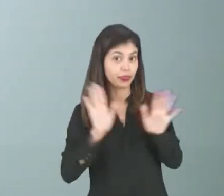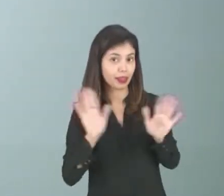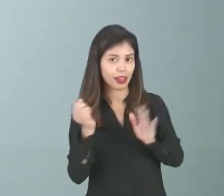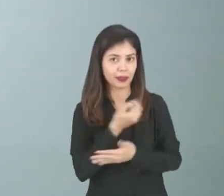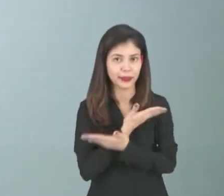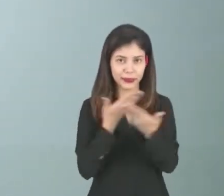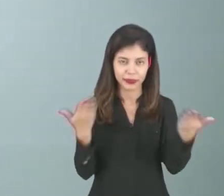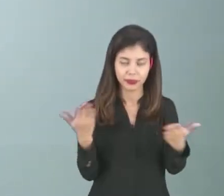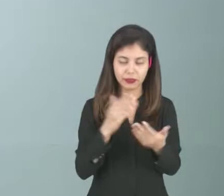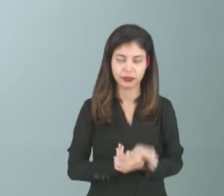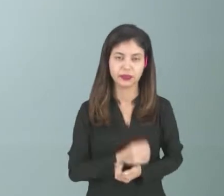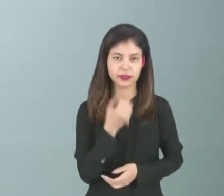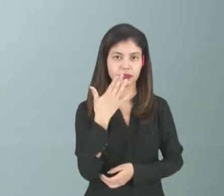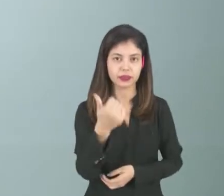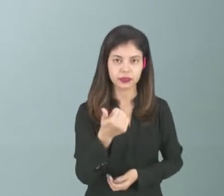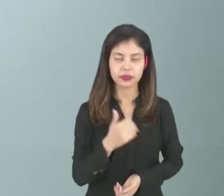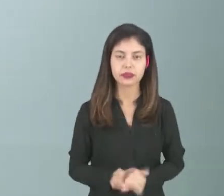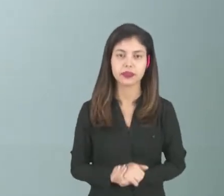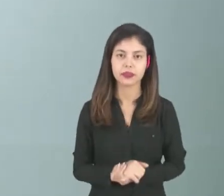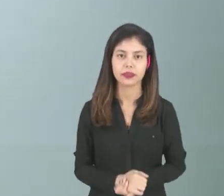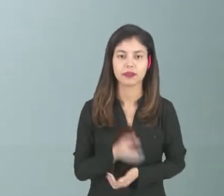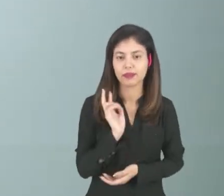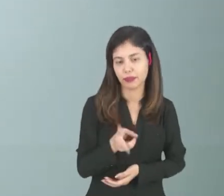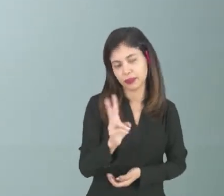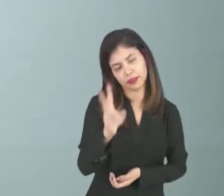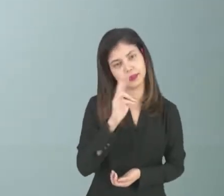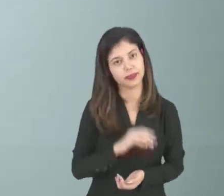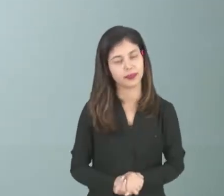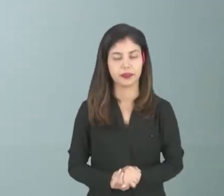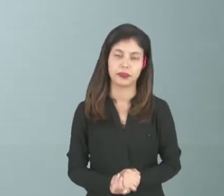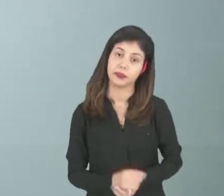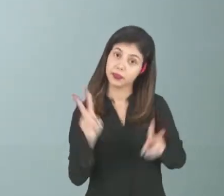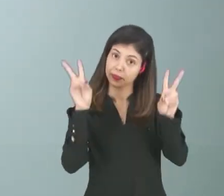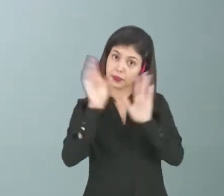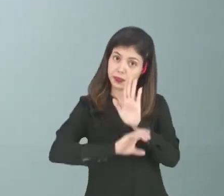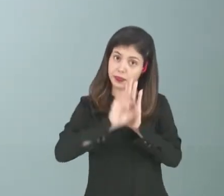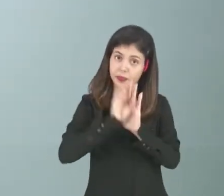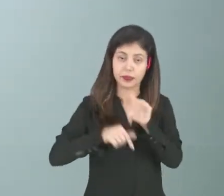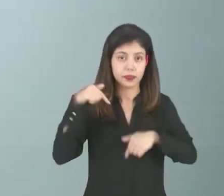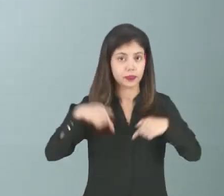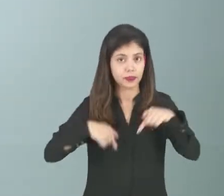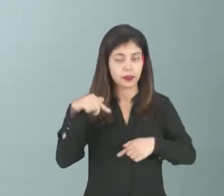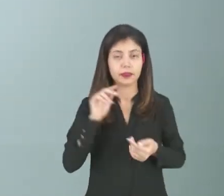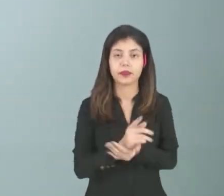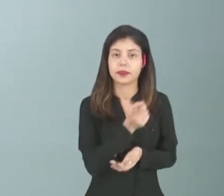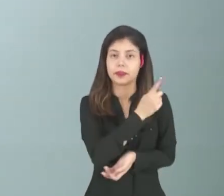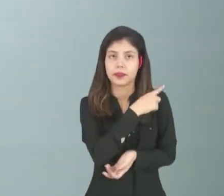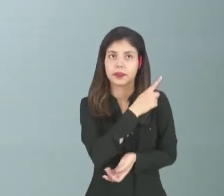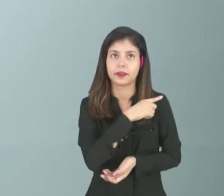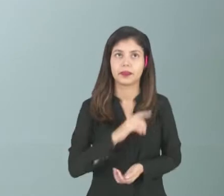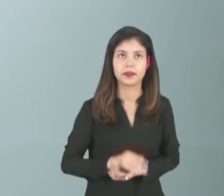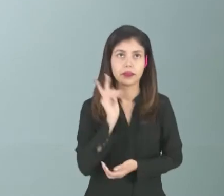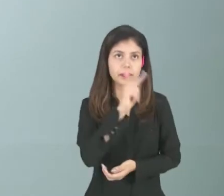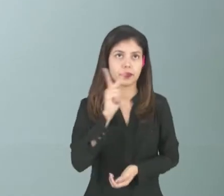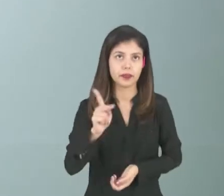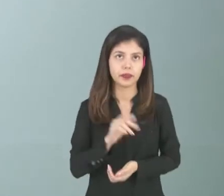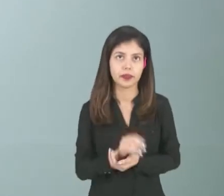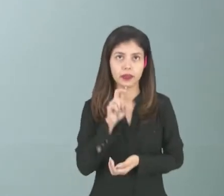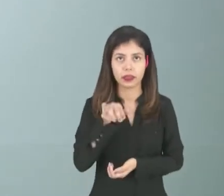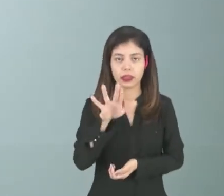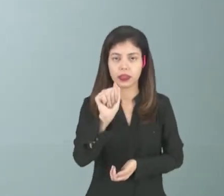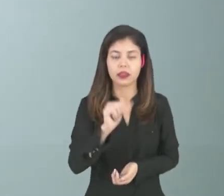Olá, pessoal! Tudo bem? Nós vamos dar continuidade aos conteúdos de Química da primeira série. Sou a professora